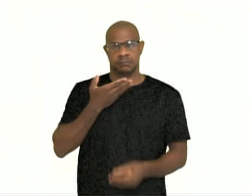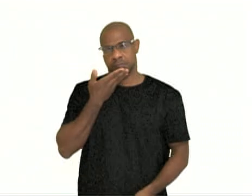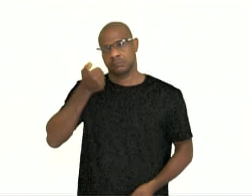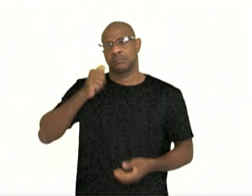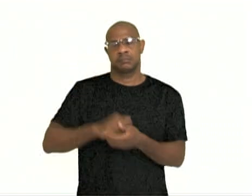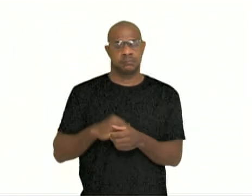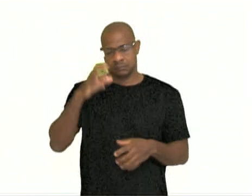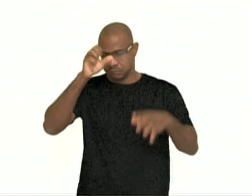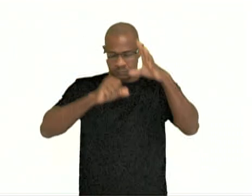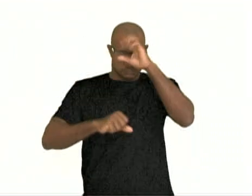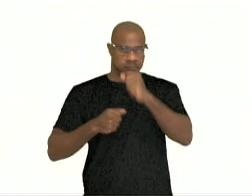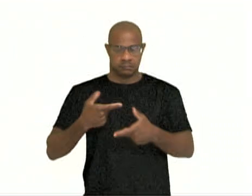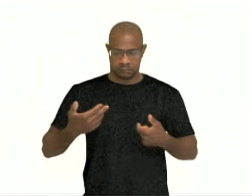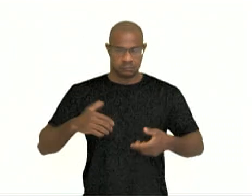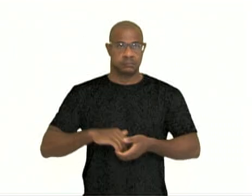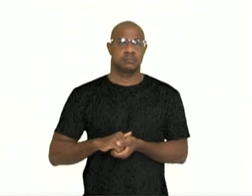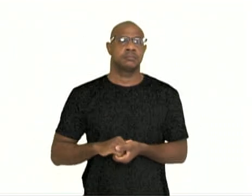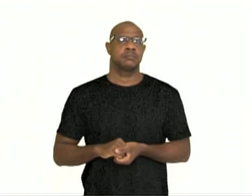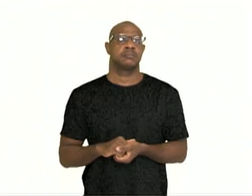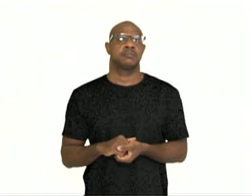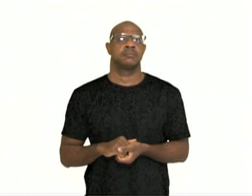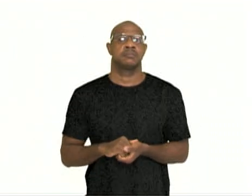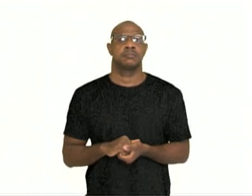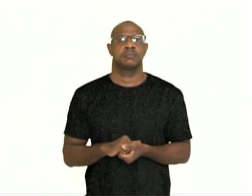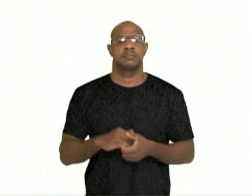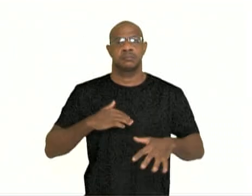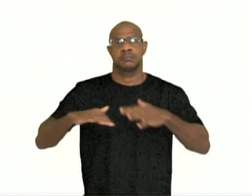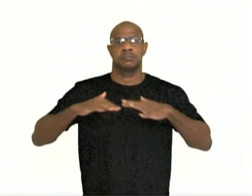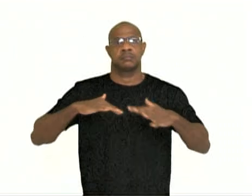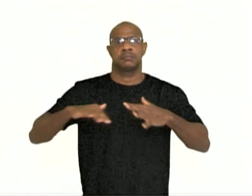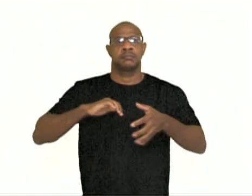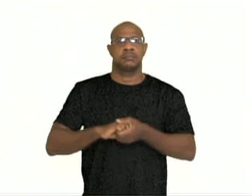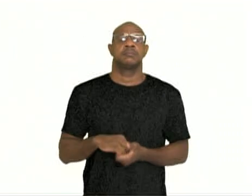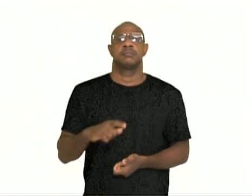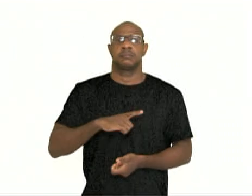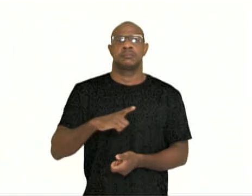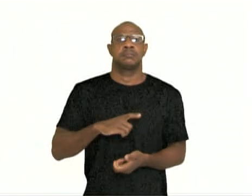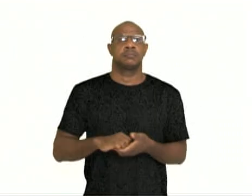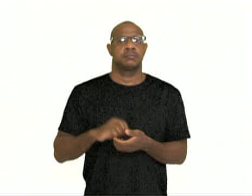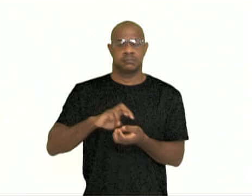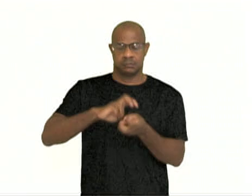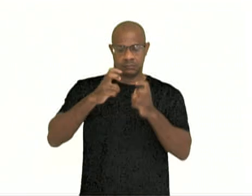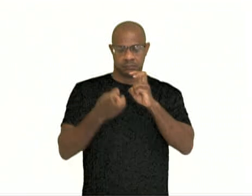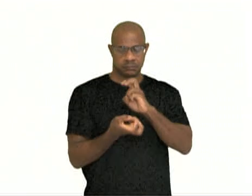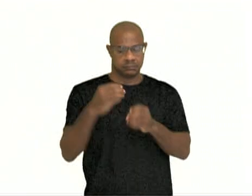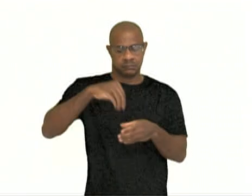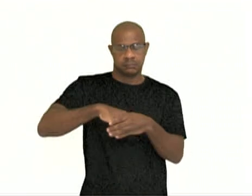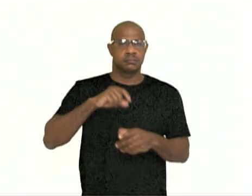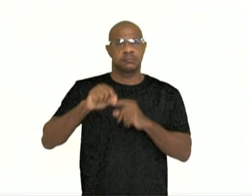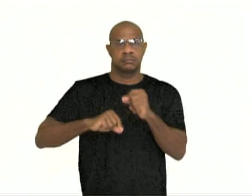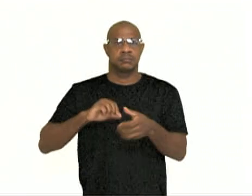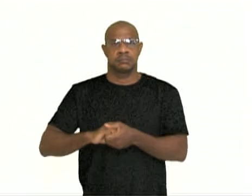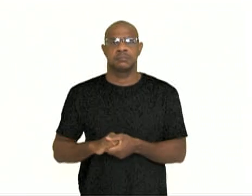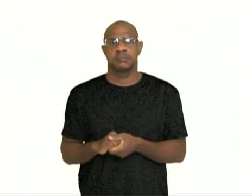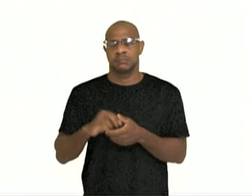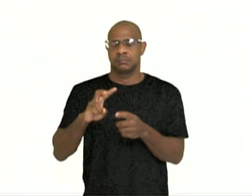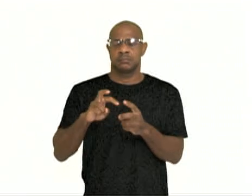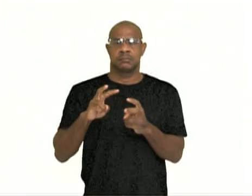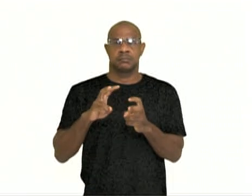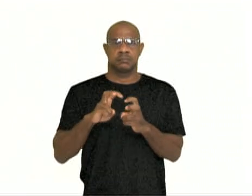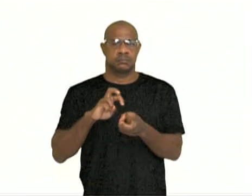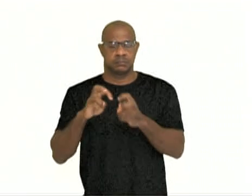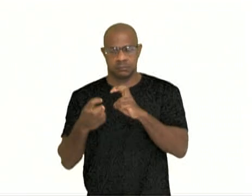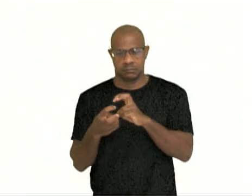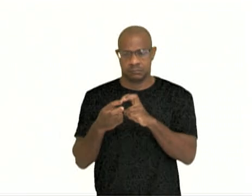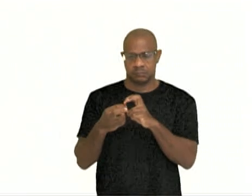e aprender melhor os golpes, tá bom? Os movimentos estão na capoeira, podem ser efetuados com os pés, com as